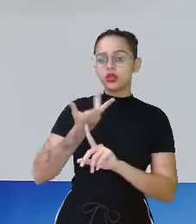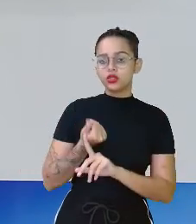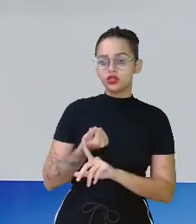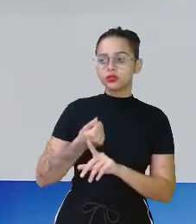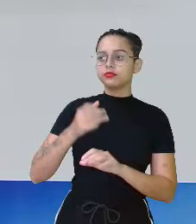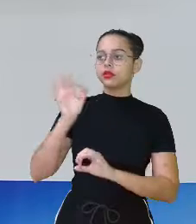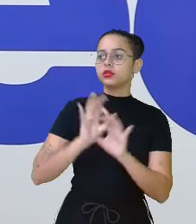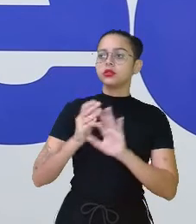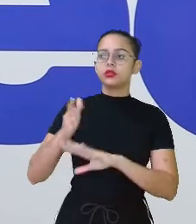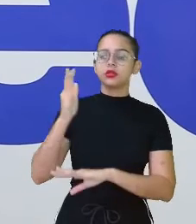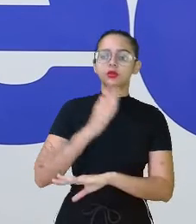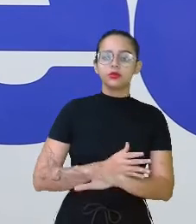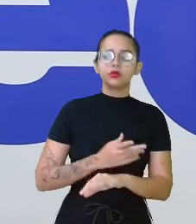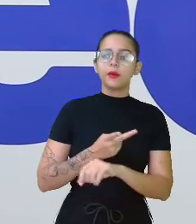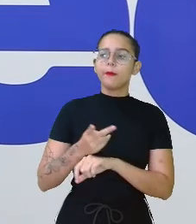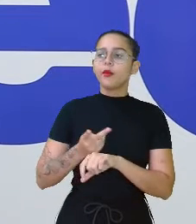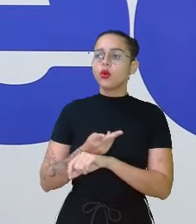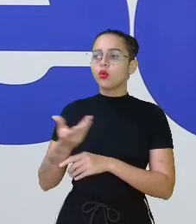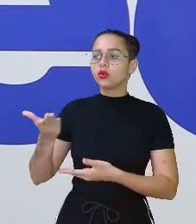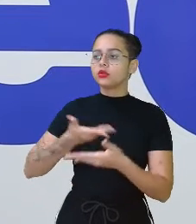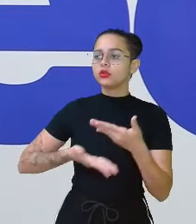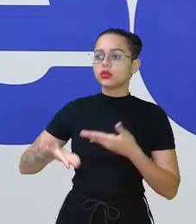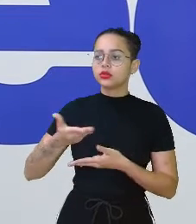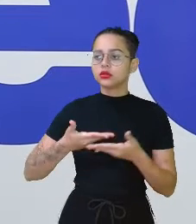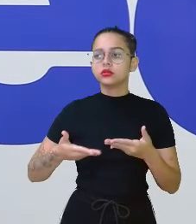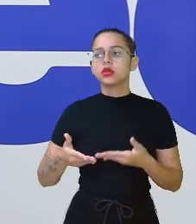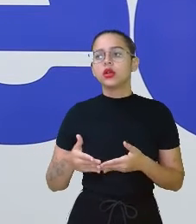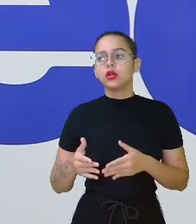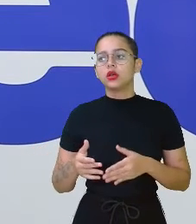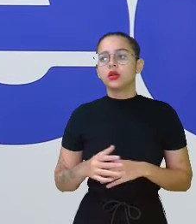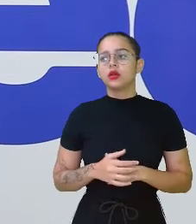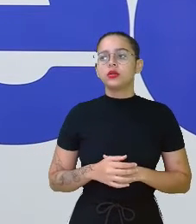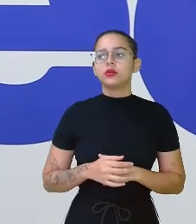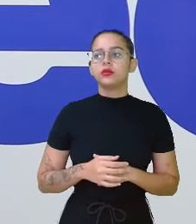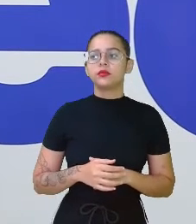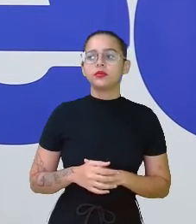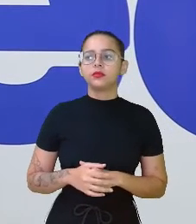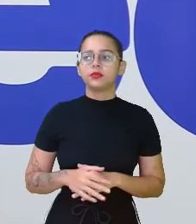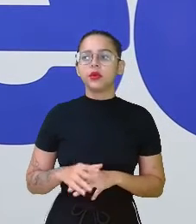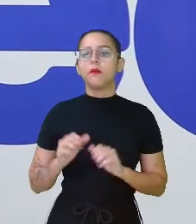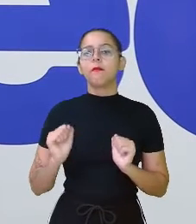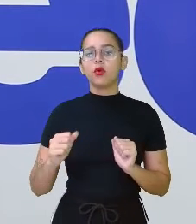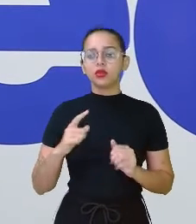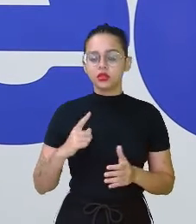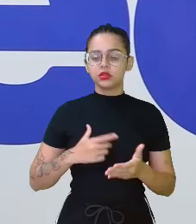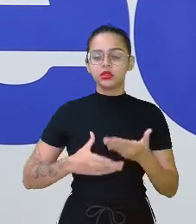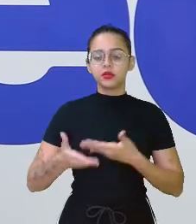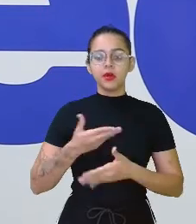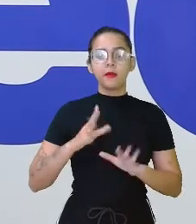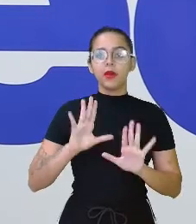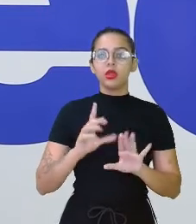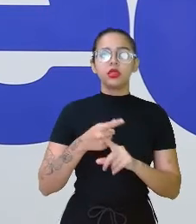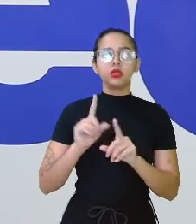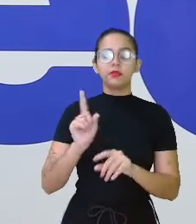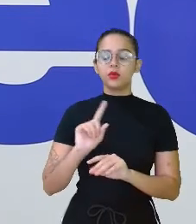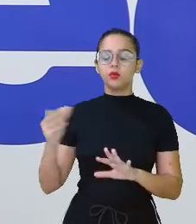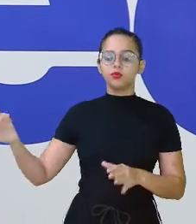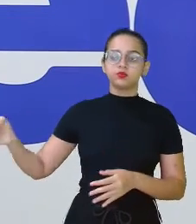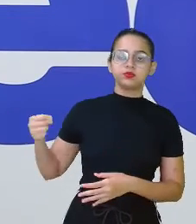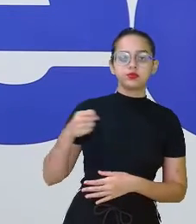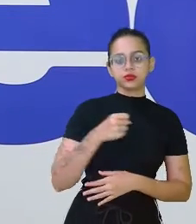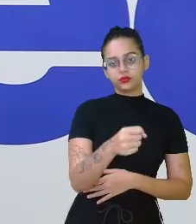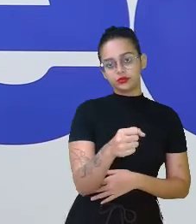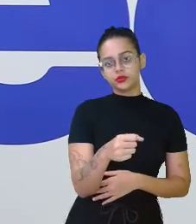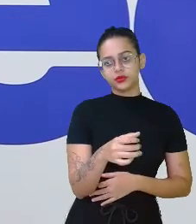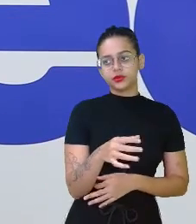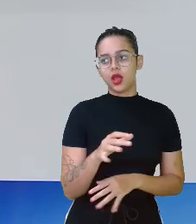E ela busca a interação. Ela busca, mas não a intervenção. Sim. Ela pode ter interação, mas não intervenção. Não intervenção. Ele planeja.